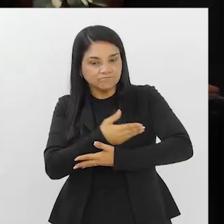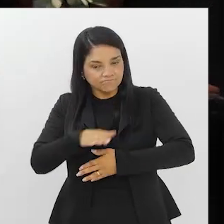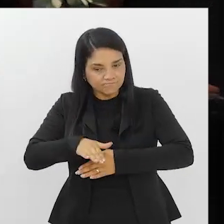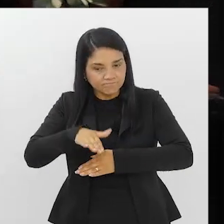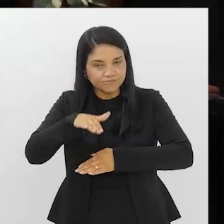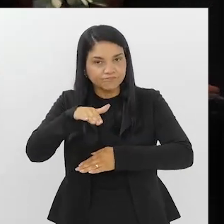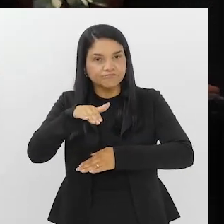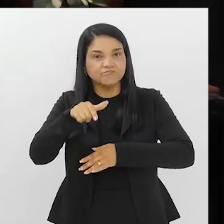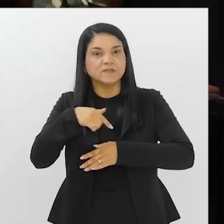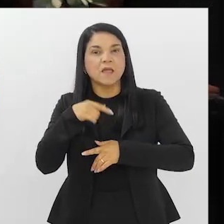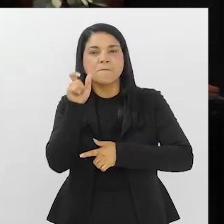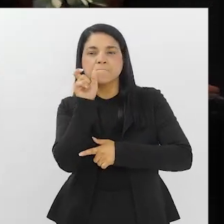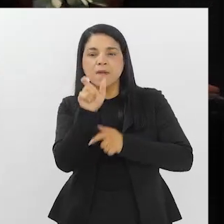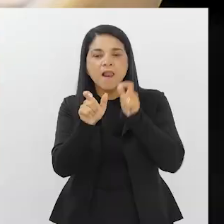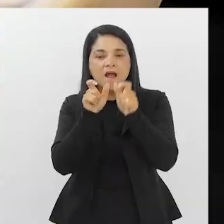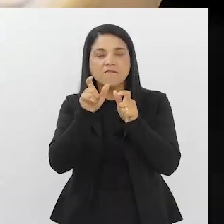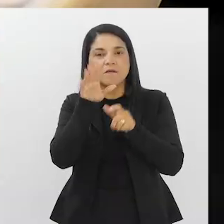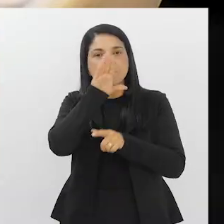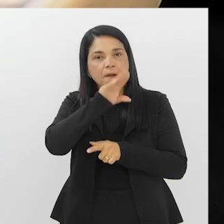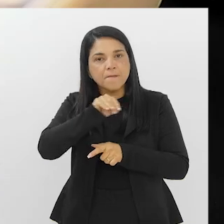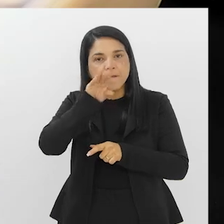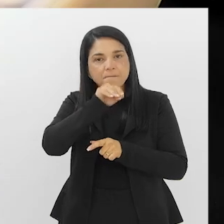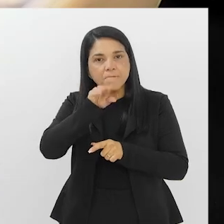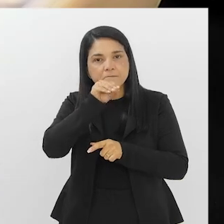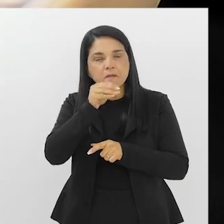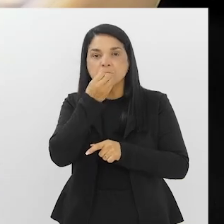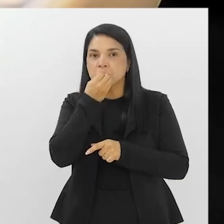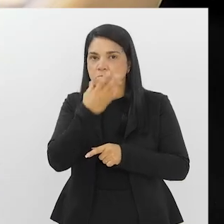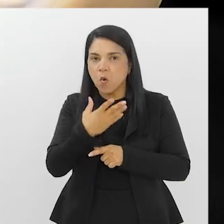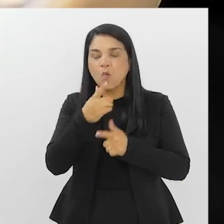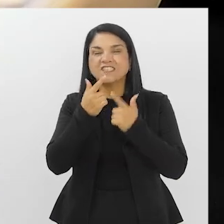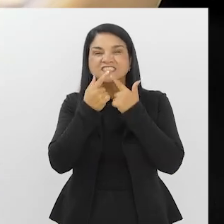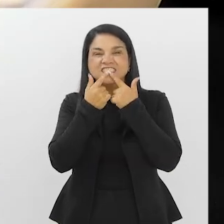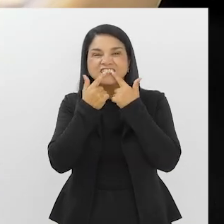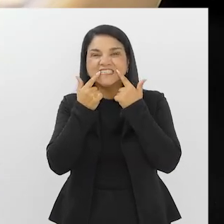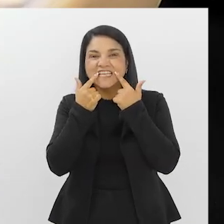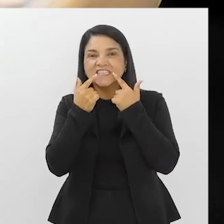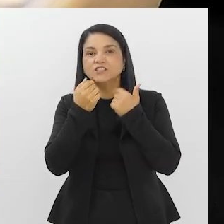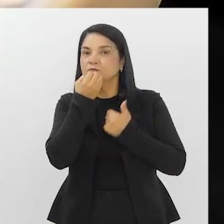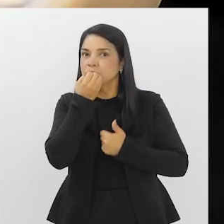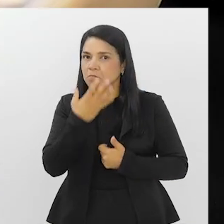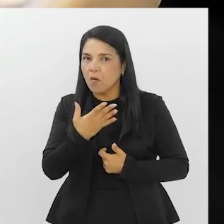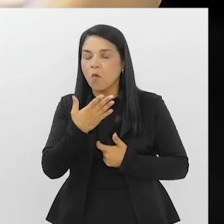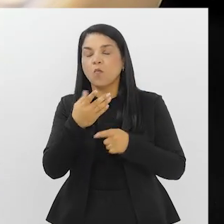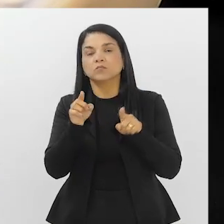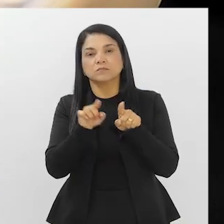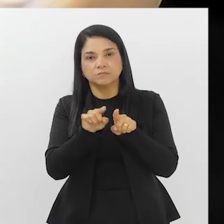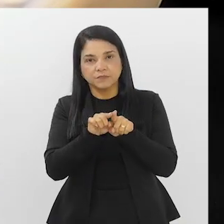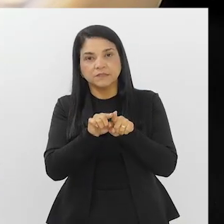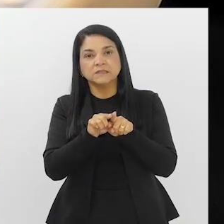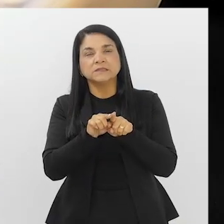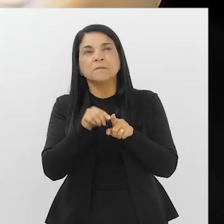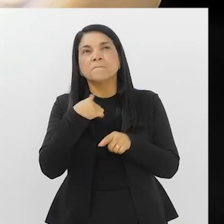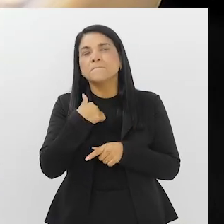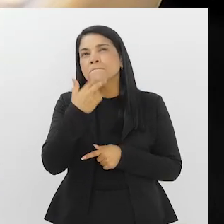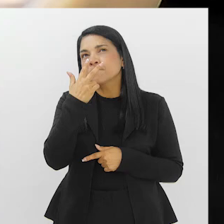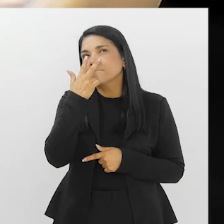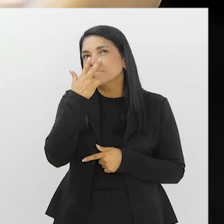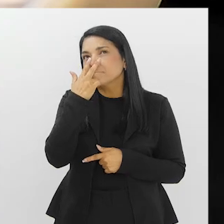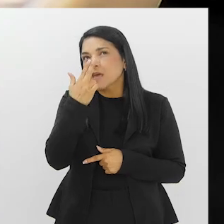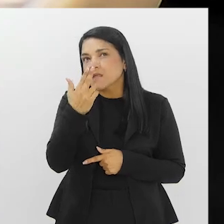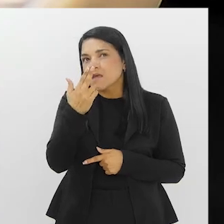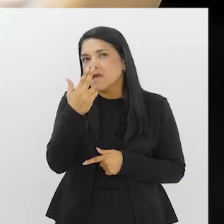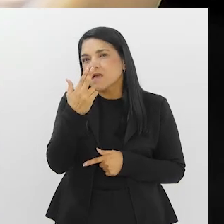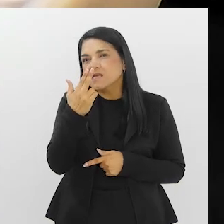consiga pronunciar bem as palavras e ter uma boa dicção, uma boa dentição também, os dentes, né? Porque parece